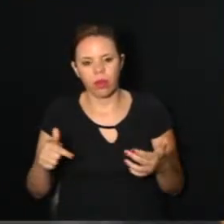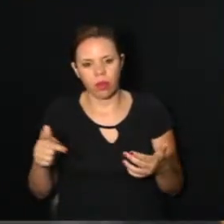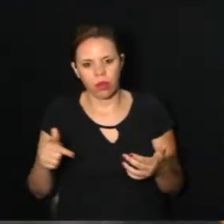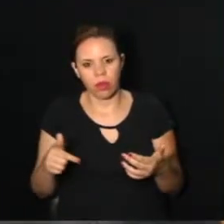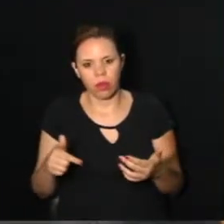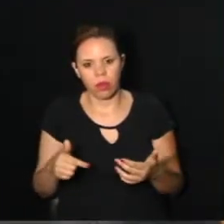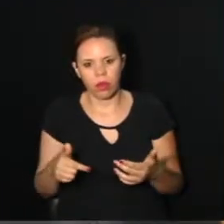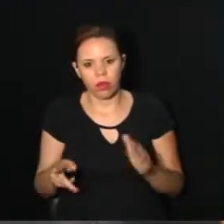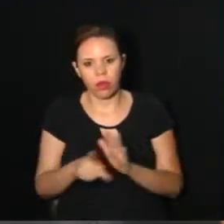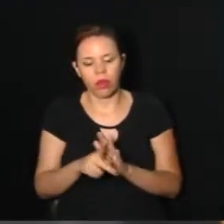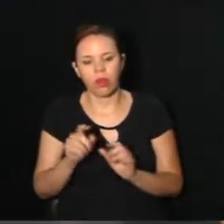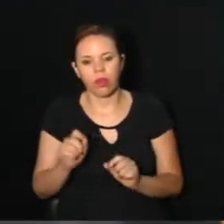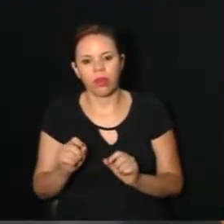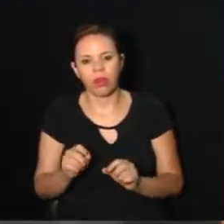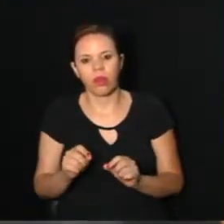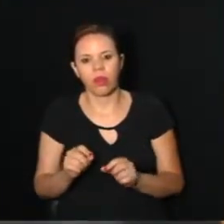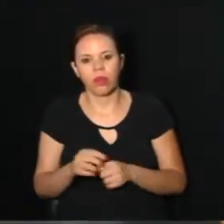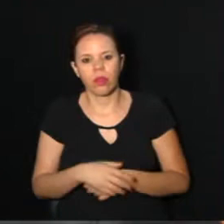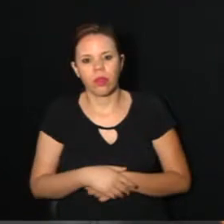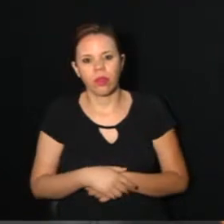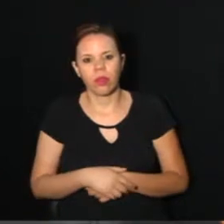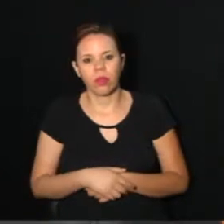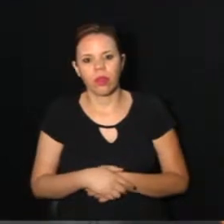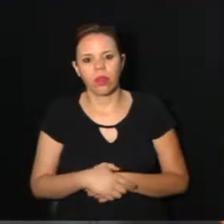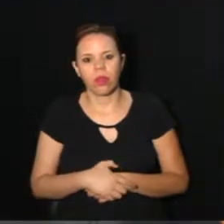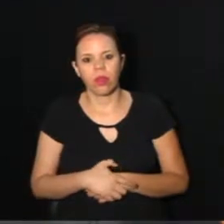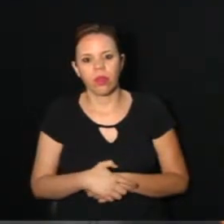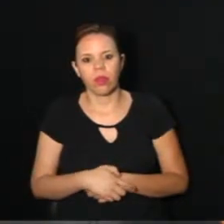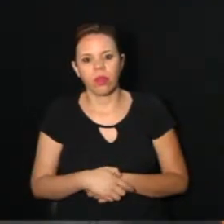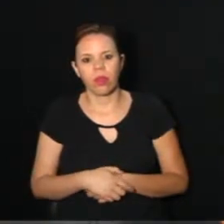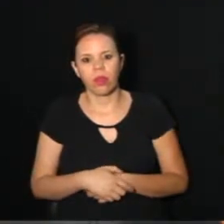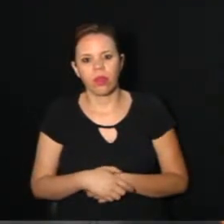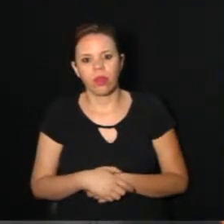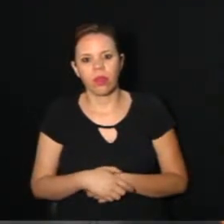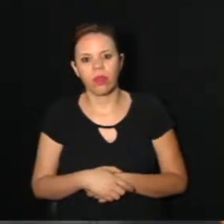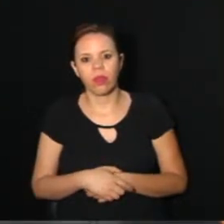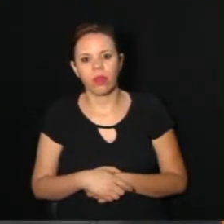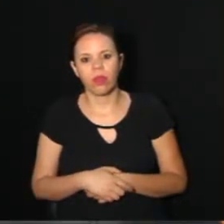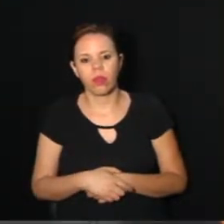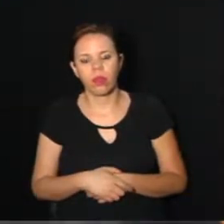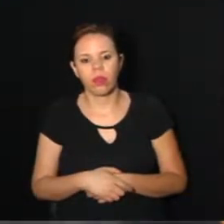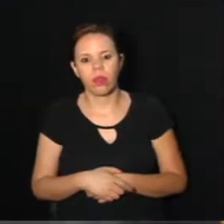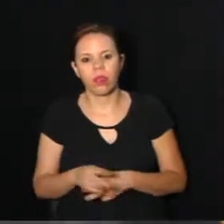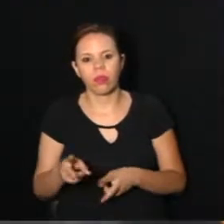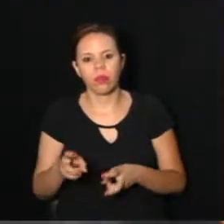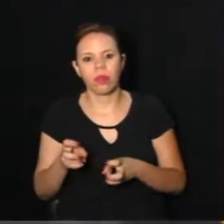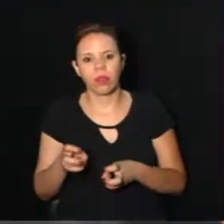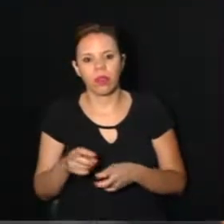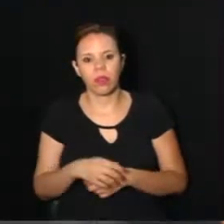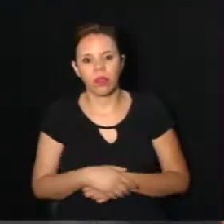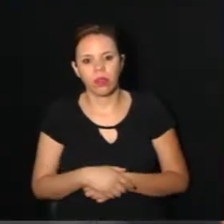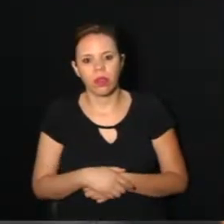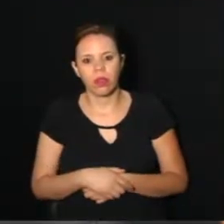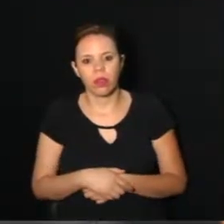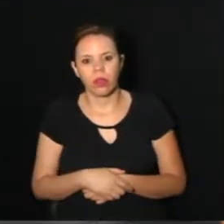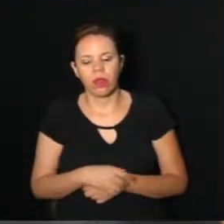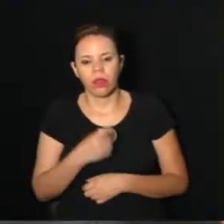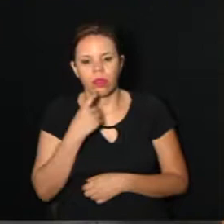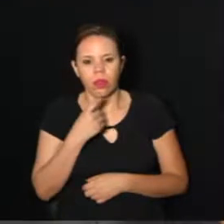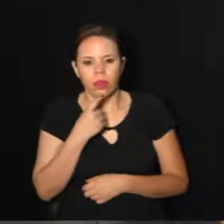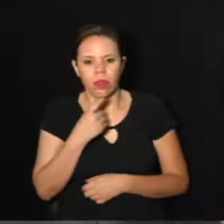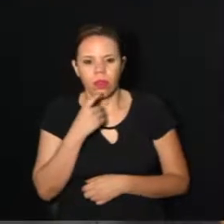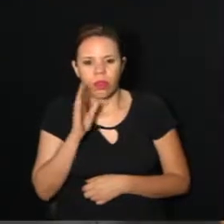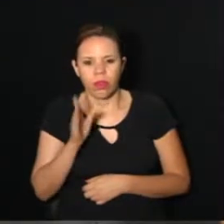caso, especificamente, o doutor Santoro está colocando aí, a gente percebe que para Campinas